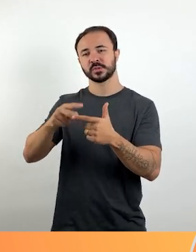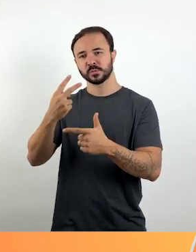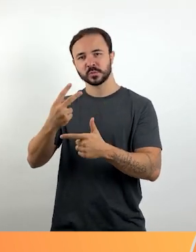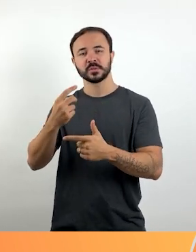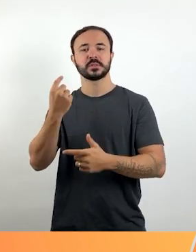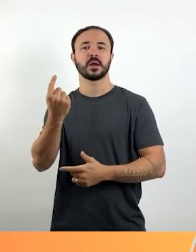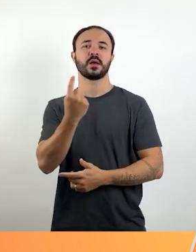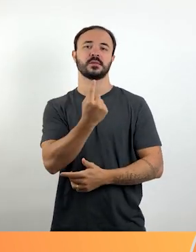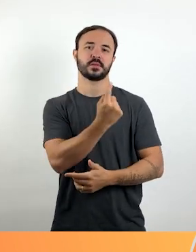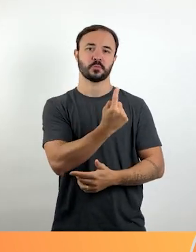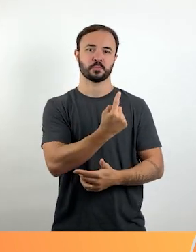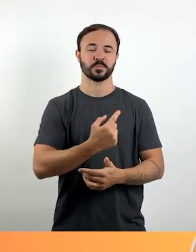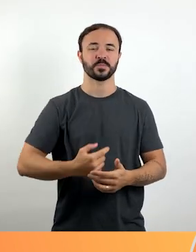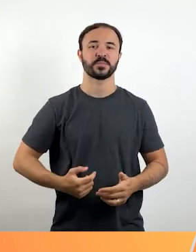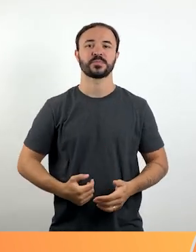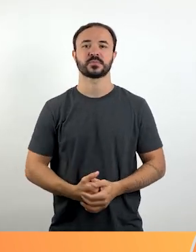9,